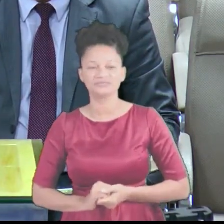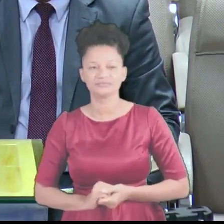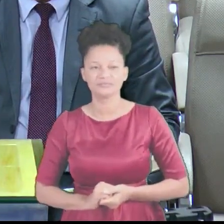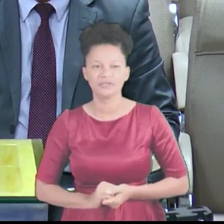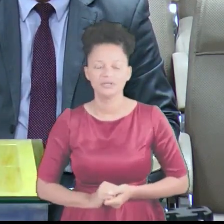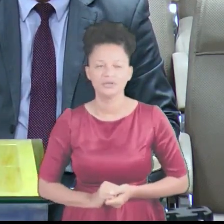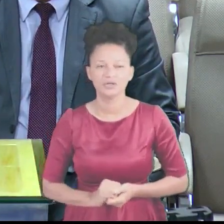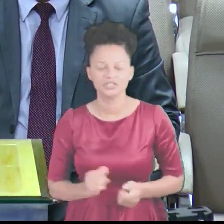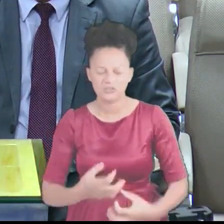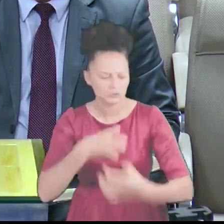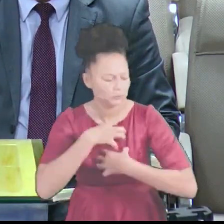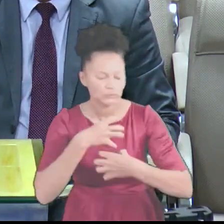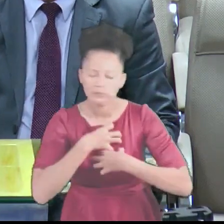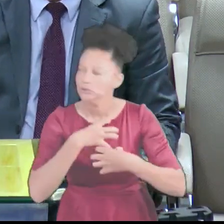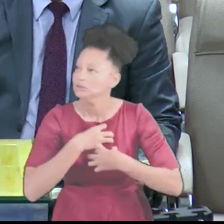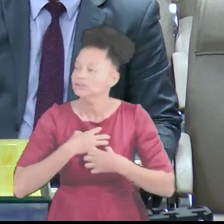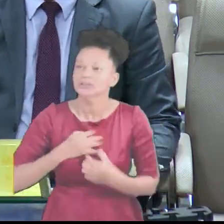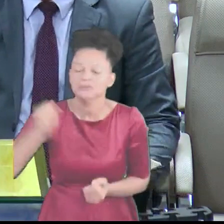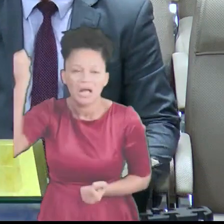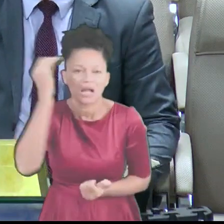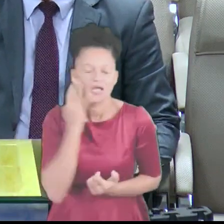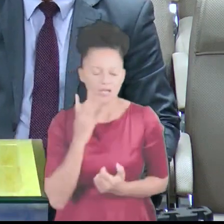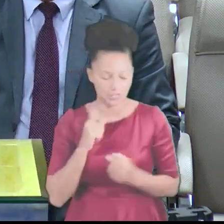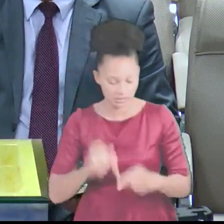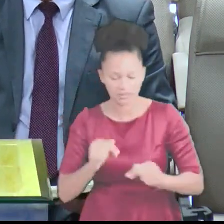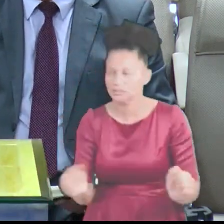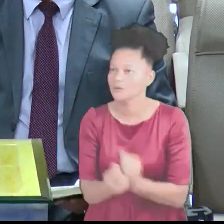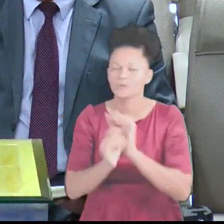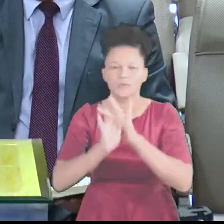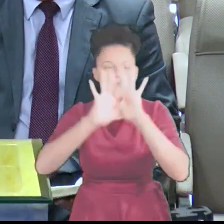Oh, glória, irmão, estou sentindo a graça de Deus nesta noite.